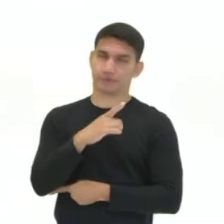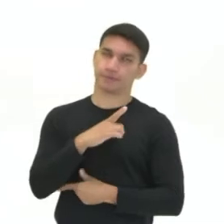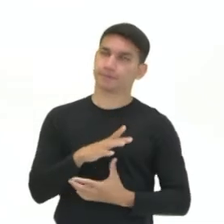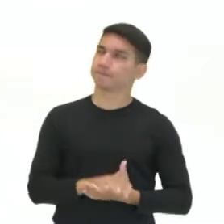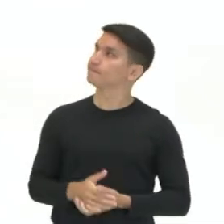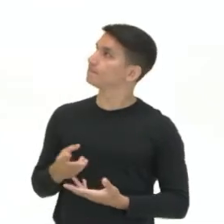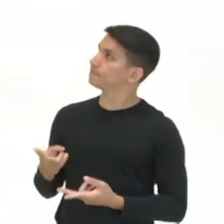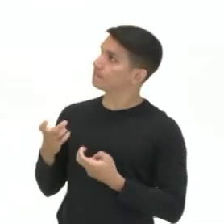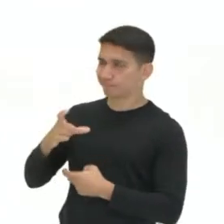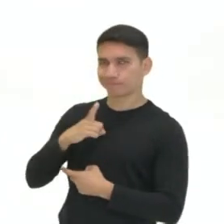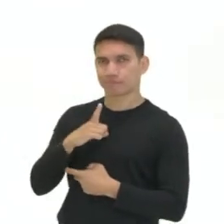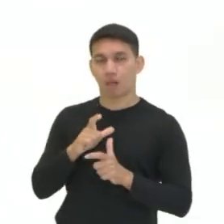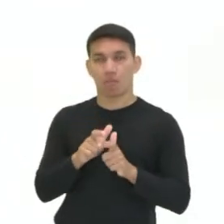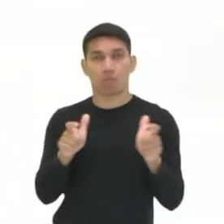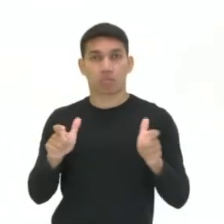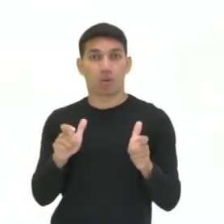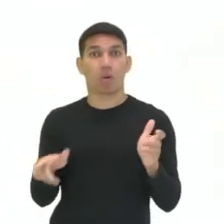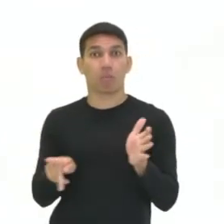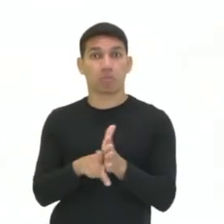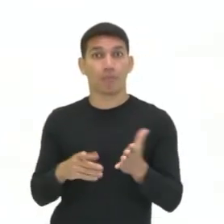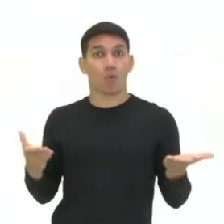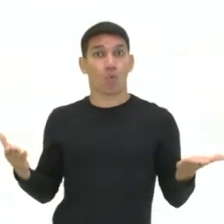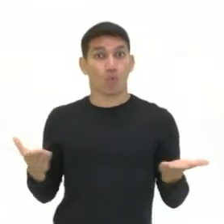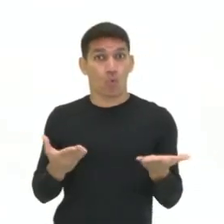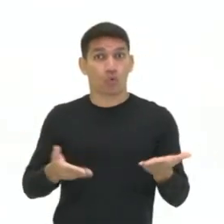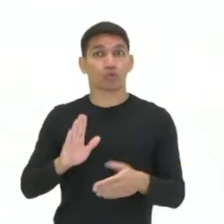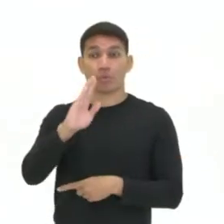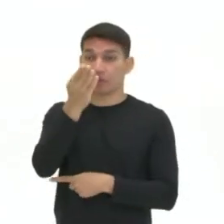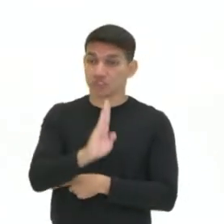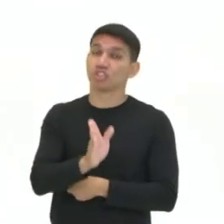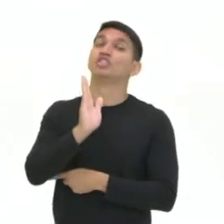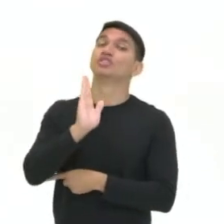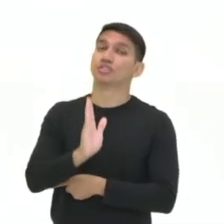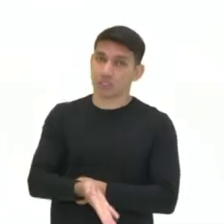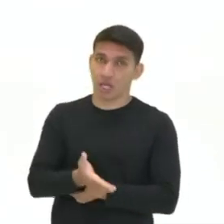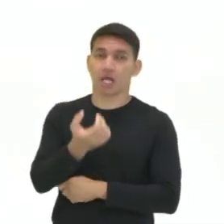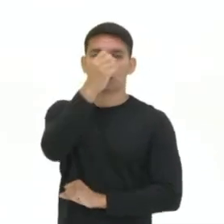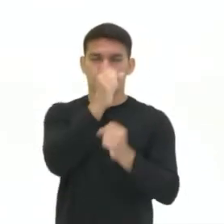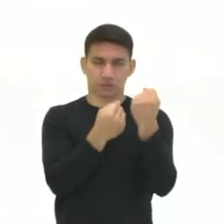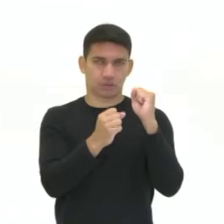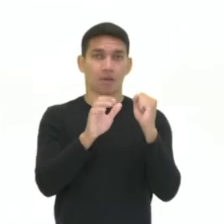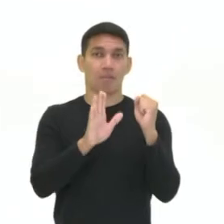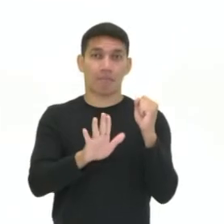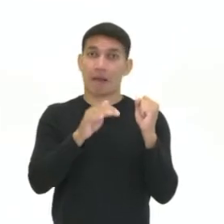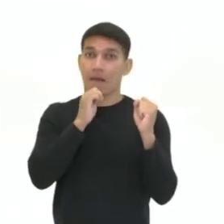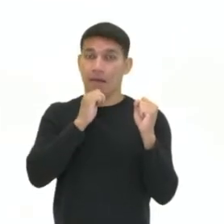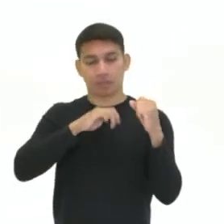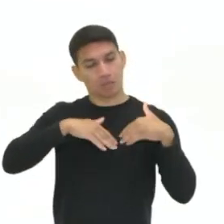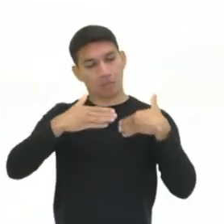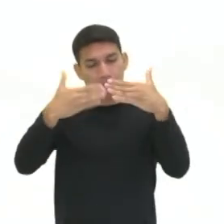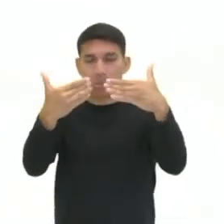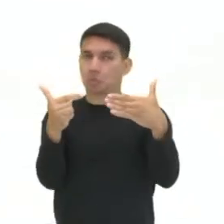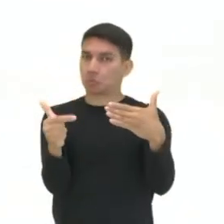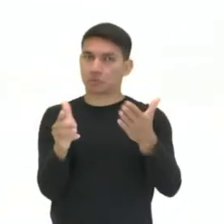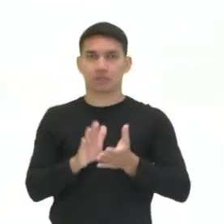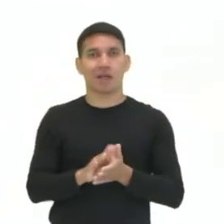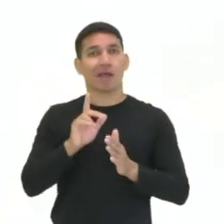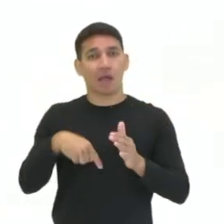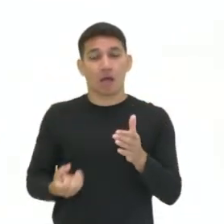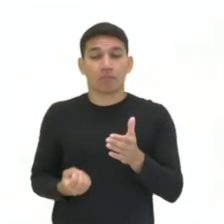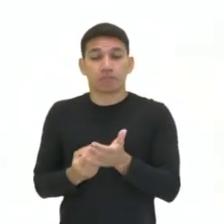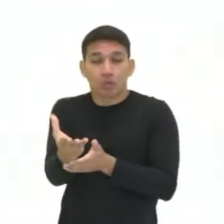crescimento do desenvolvimento industrial. O Brasil hoje já é um país industrializado, porém ainda não é um país desenvolvido, somos um país